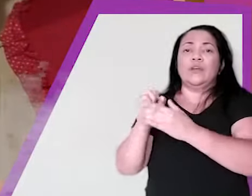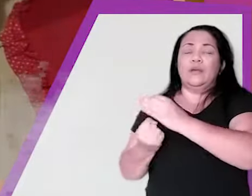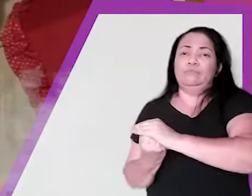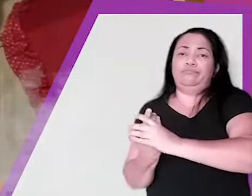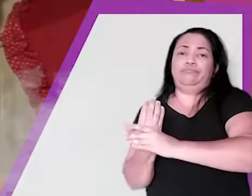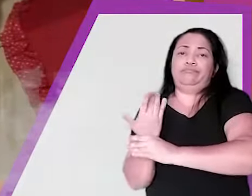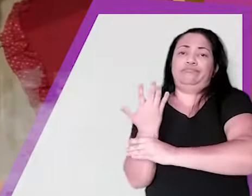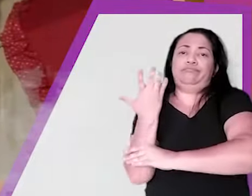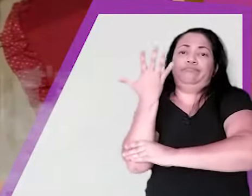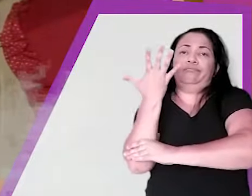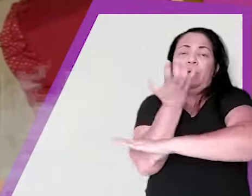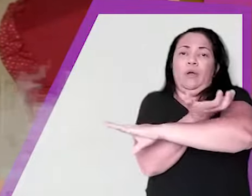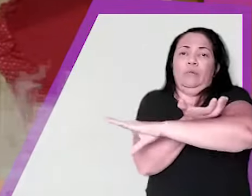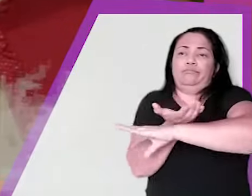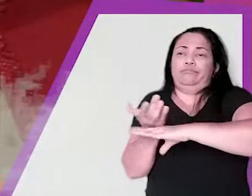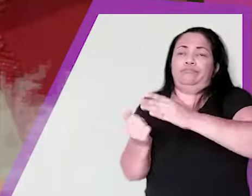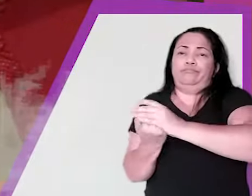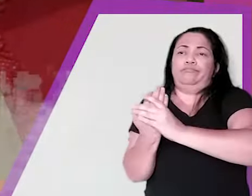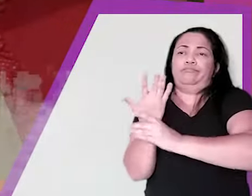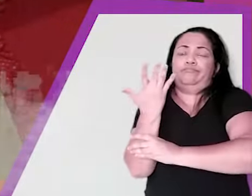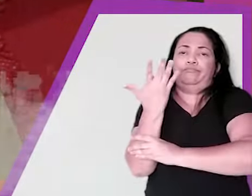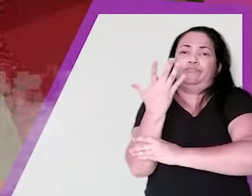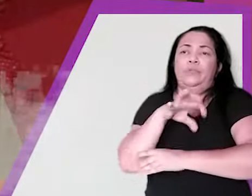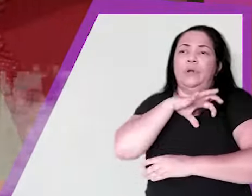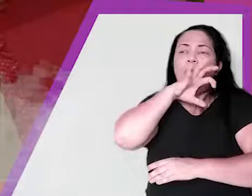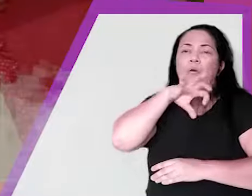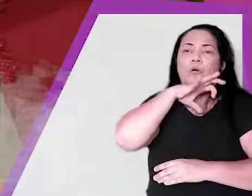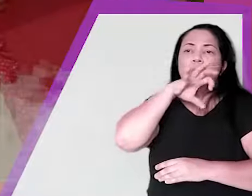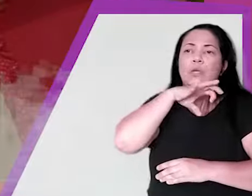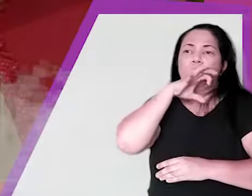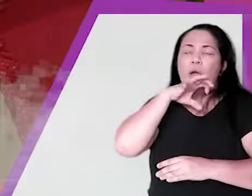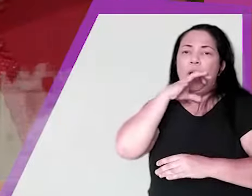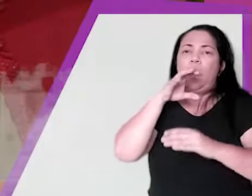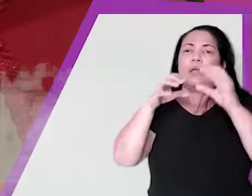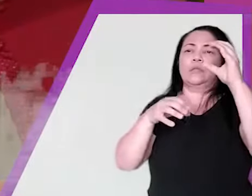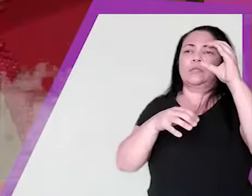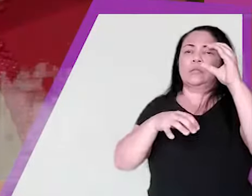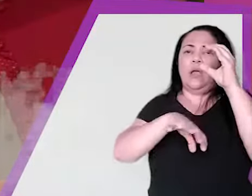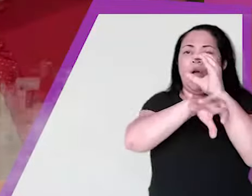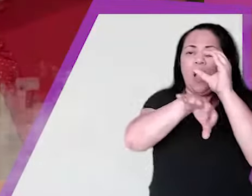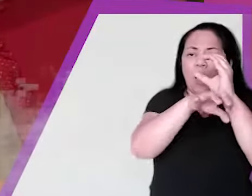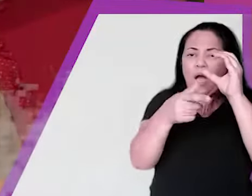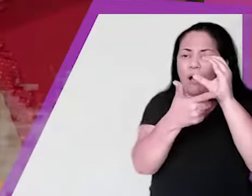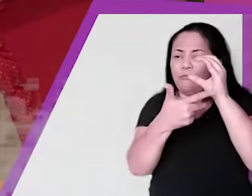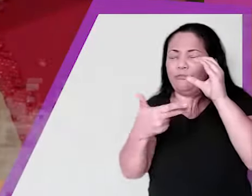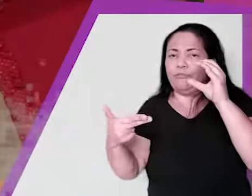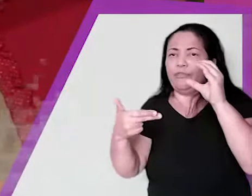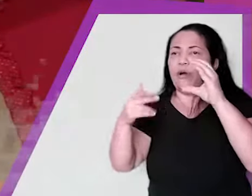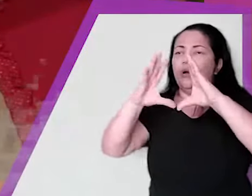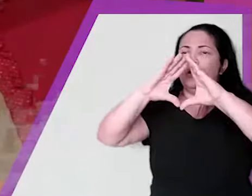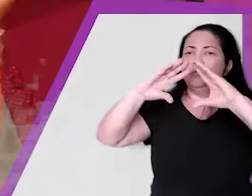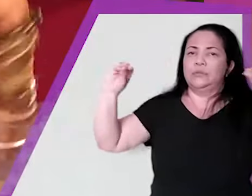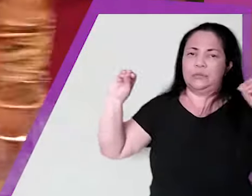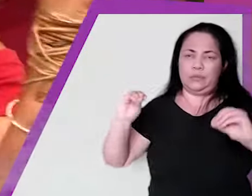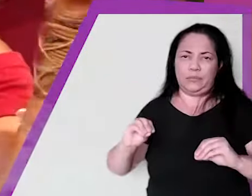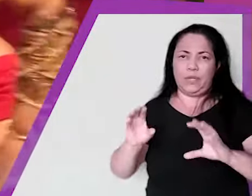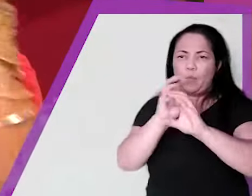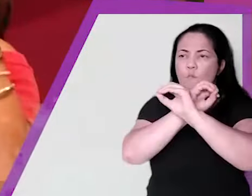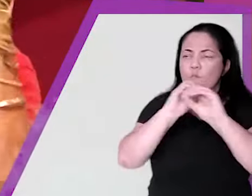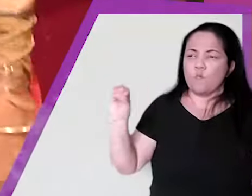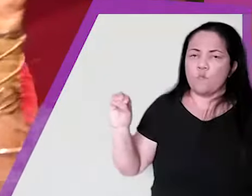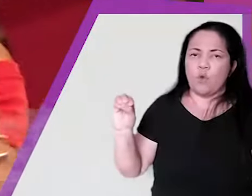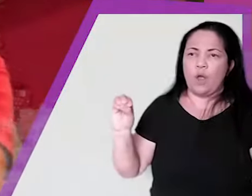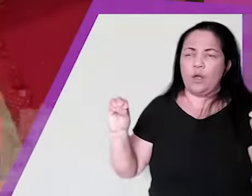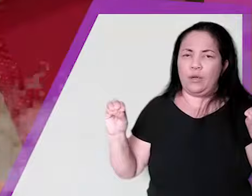se adensando. Aquele capim vai ficando cada vez mais capim, cada vez mais alto, cada vez mais capim. A fauna vai desaparecendo. Os animais, os bichos vão